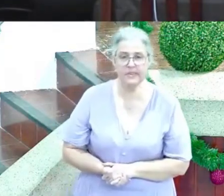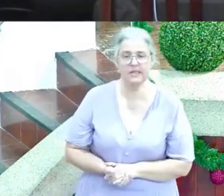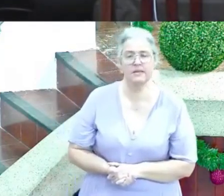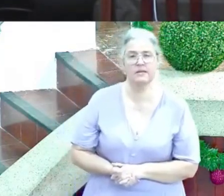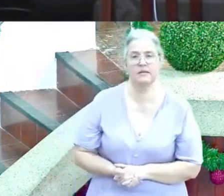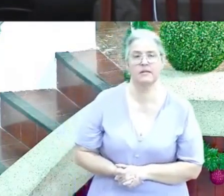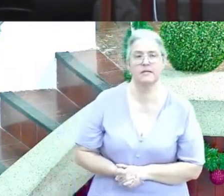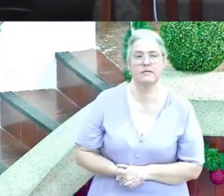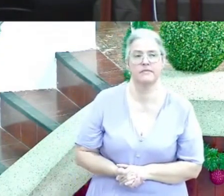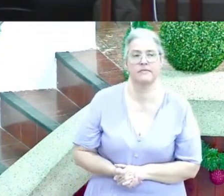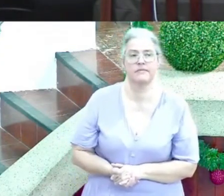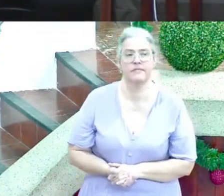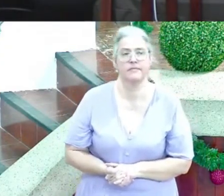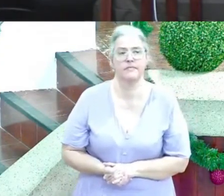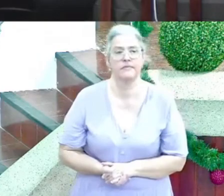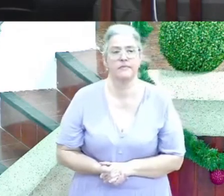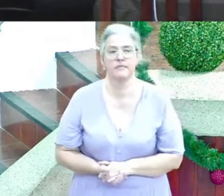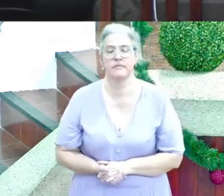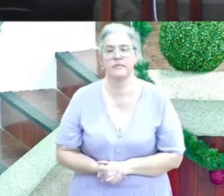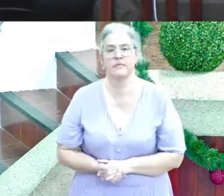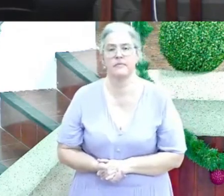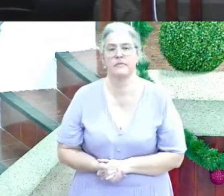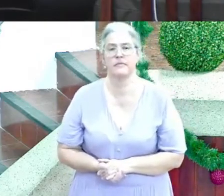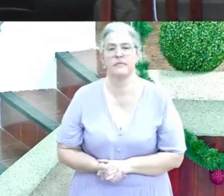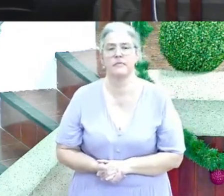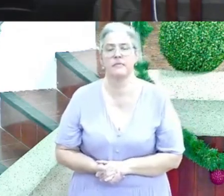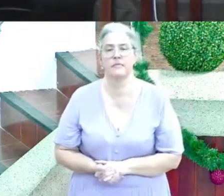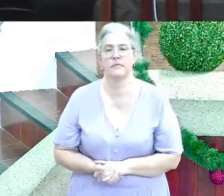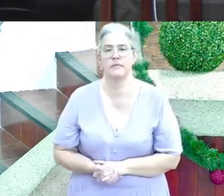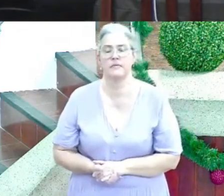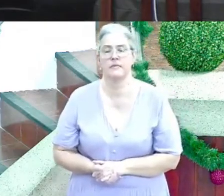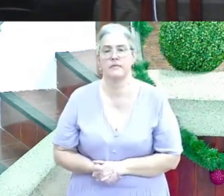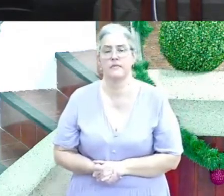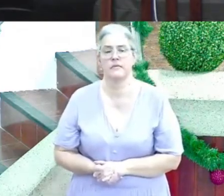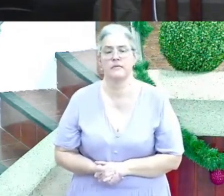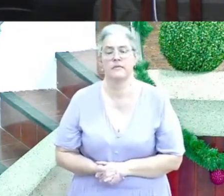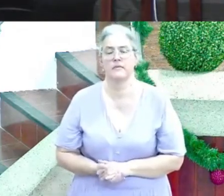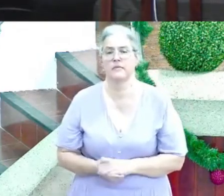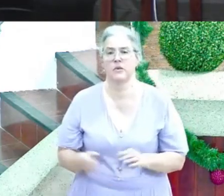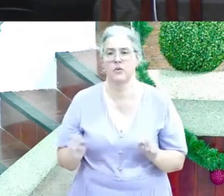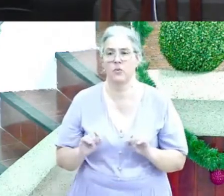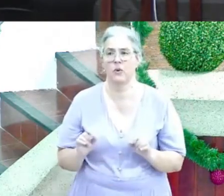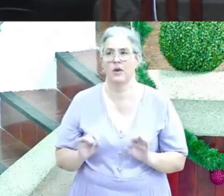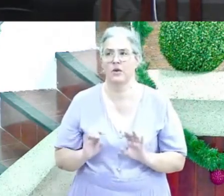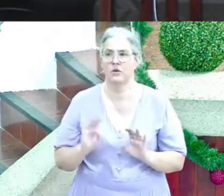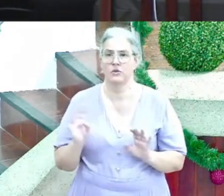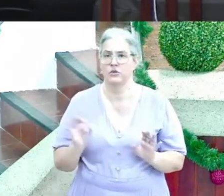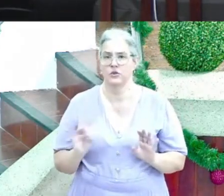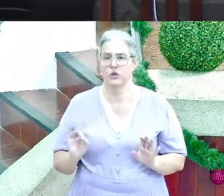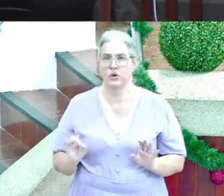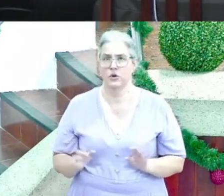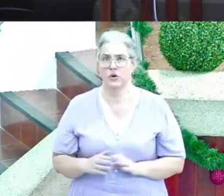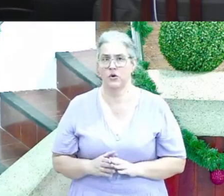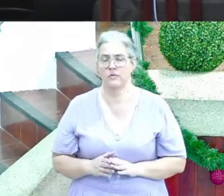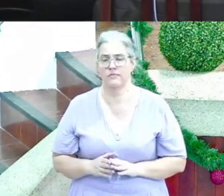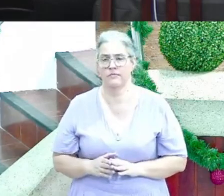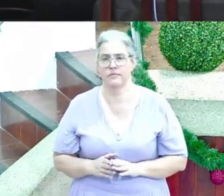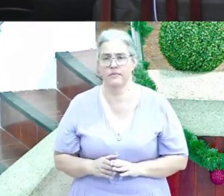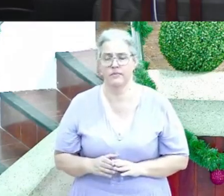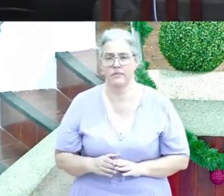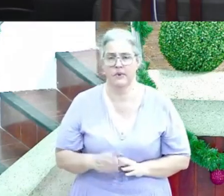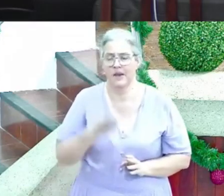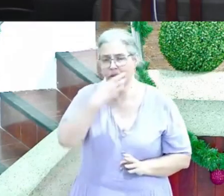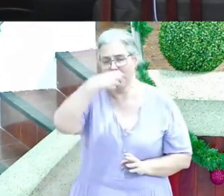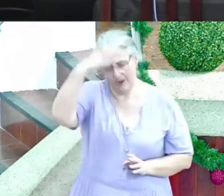se volta não simplesmente para Acaz, o herdeiro do trono de Davi, mas para